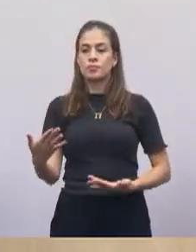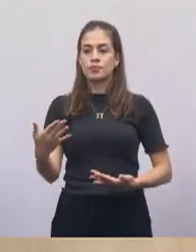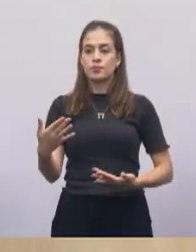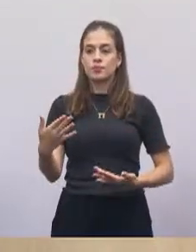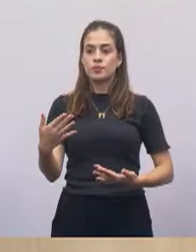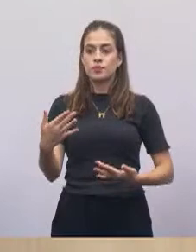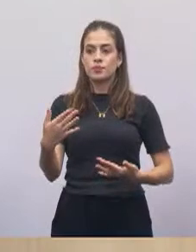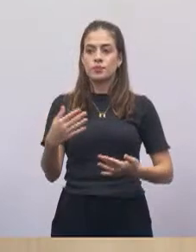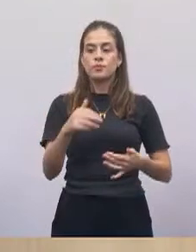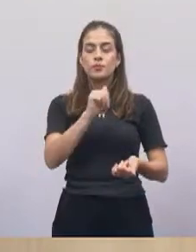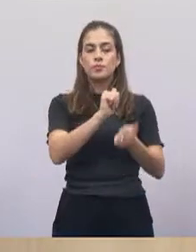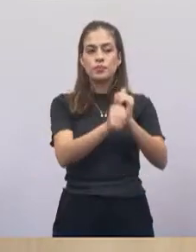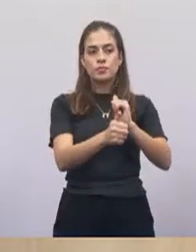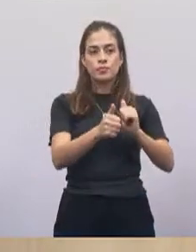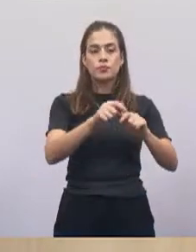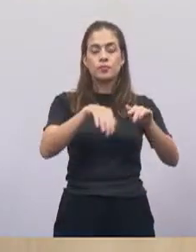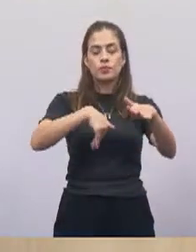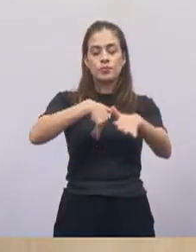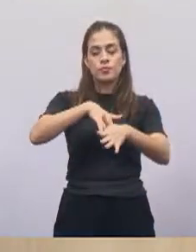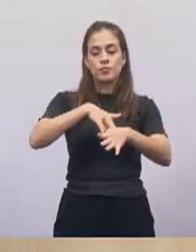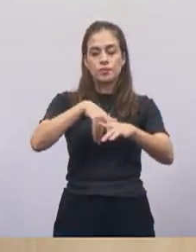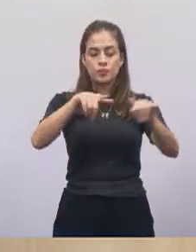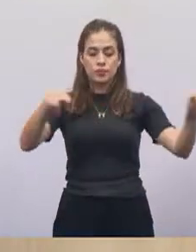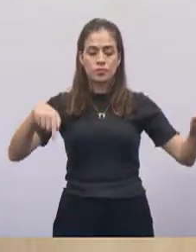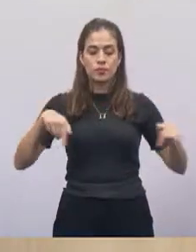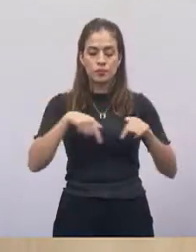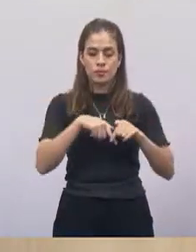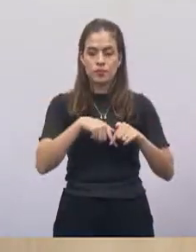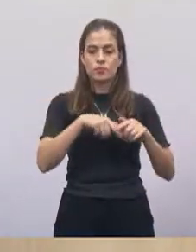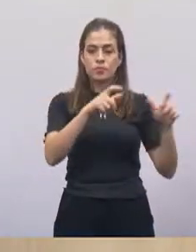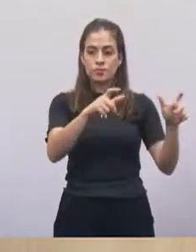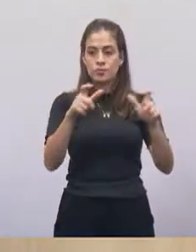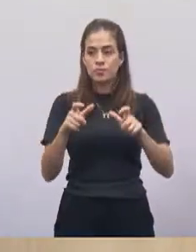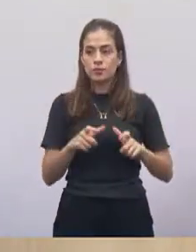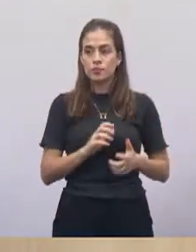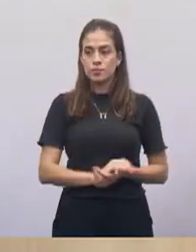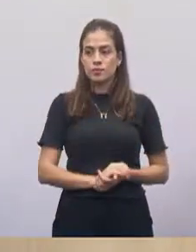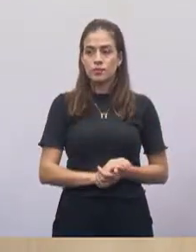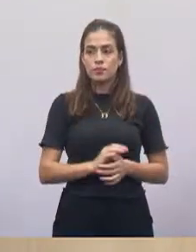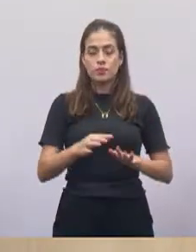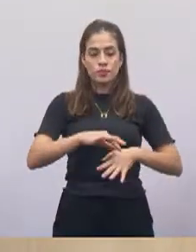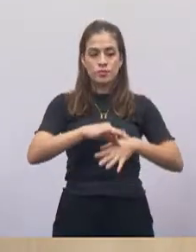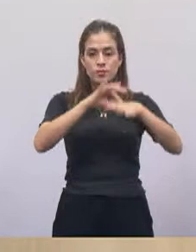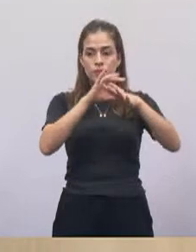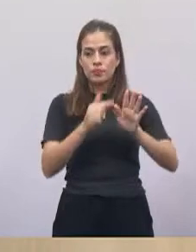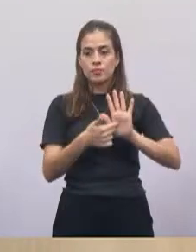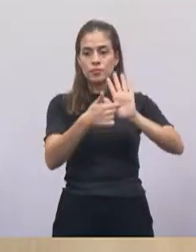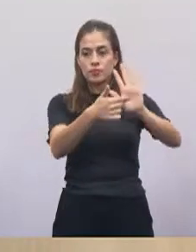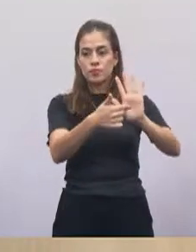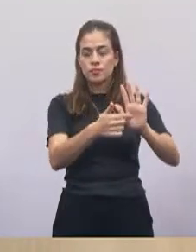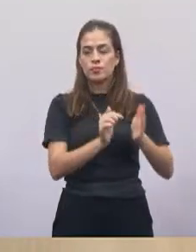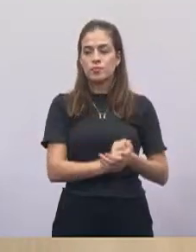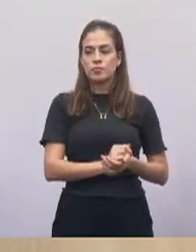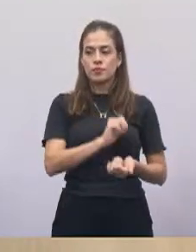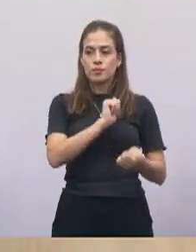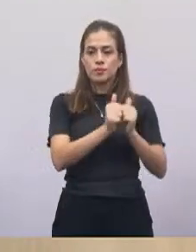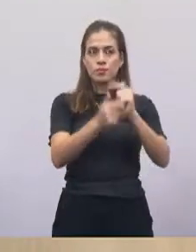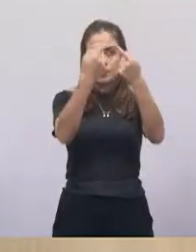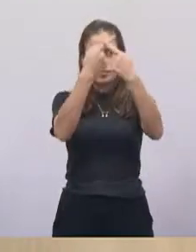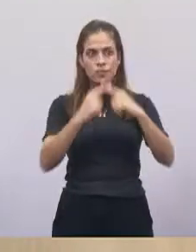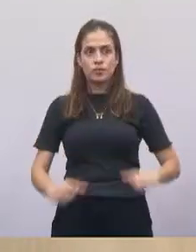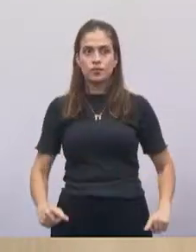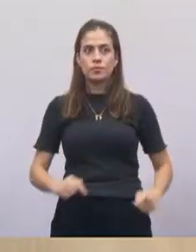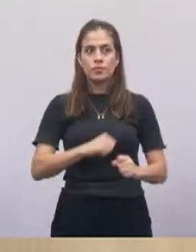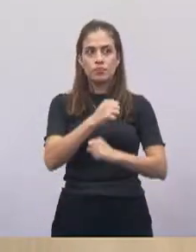aos jogadores de futebol de campo, de salão e de futsal que se destacaram em competições esportivas realizadas durante o ano